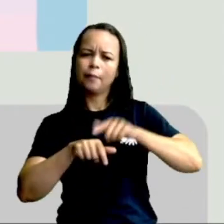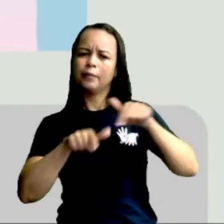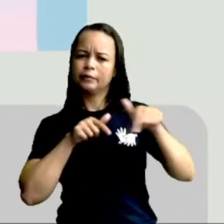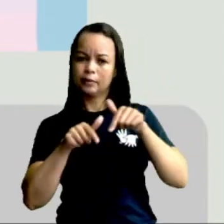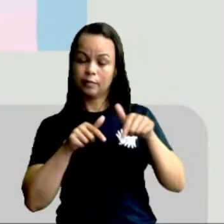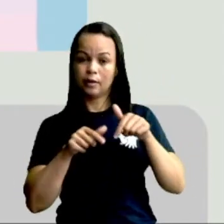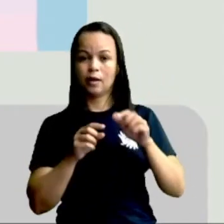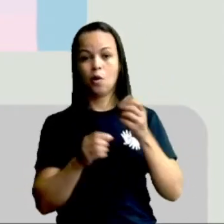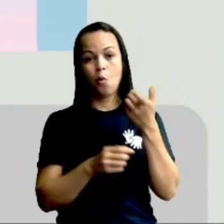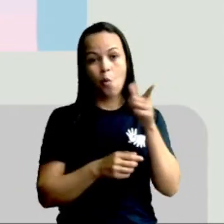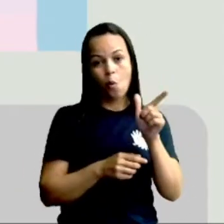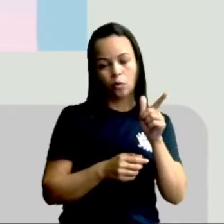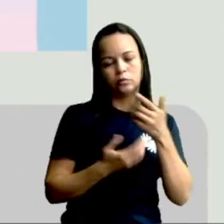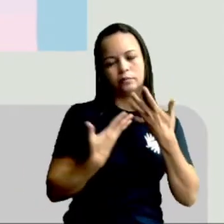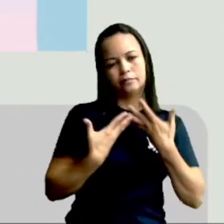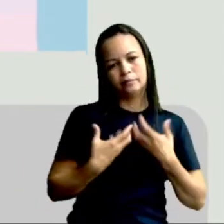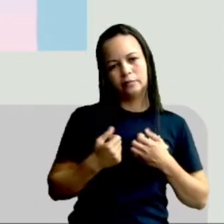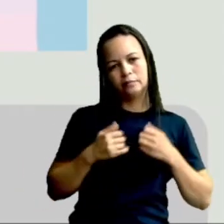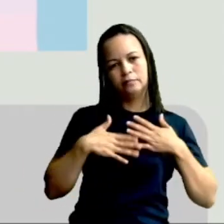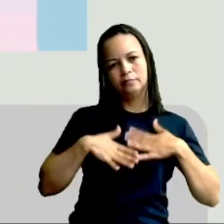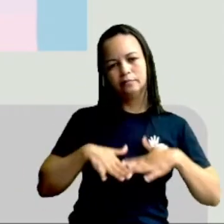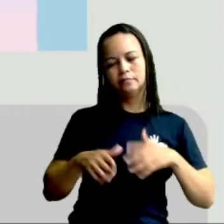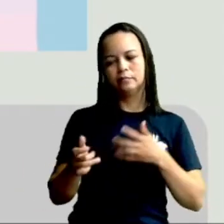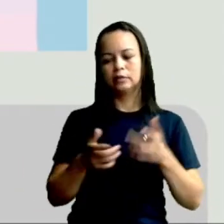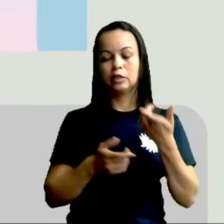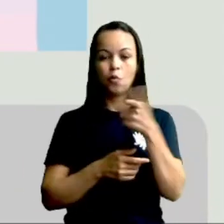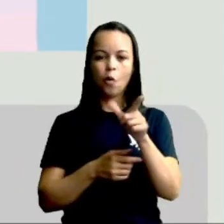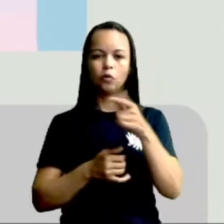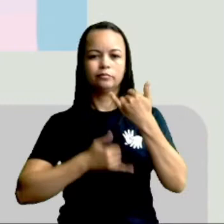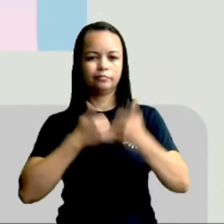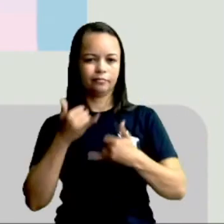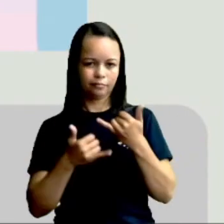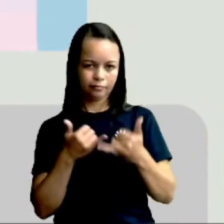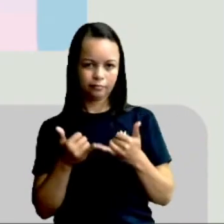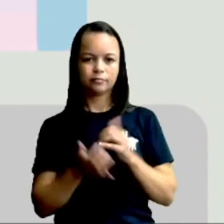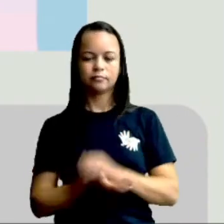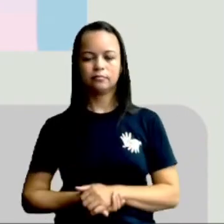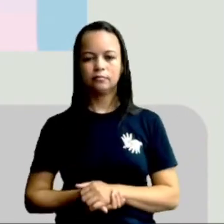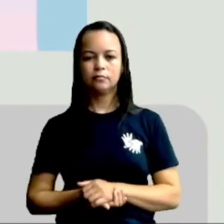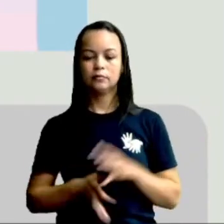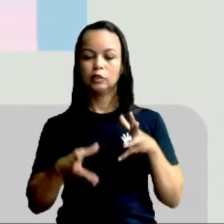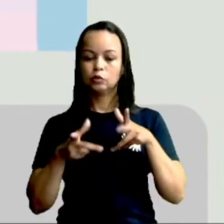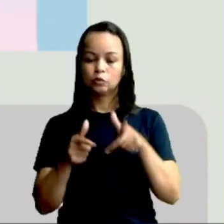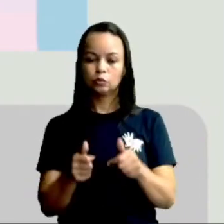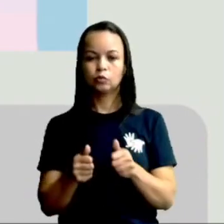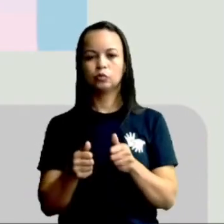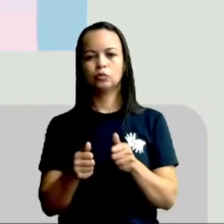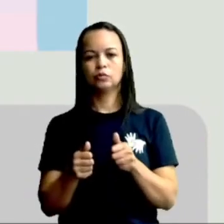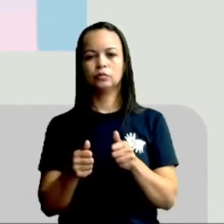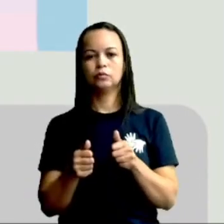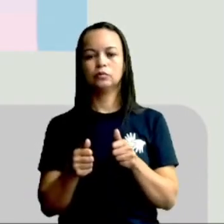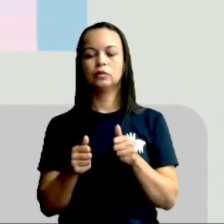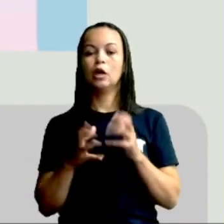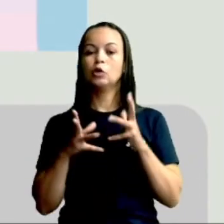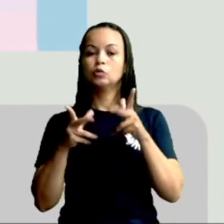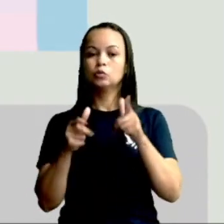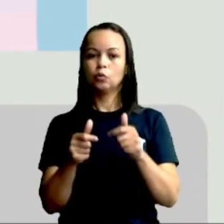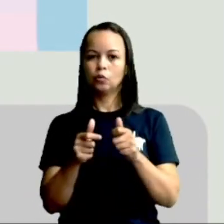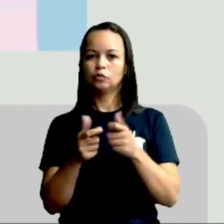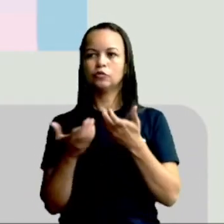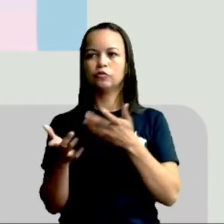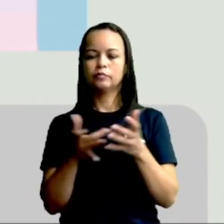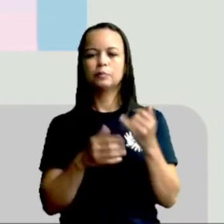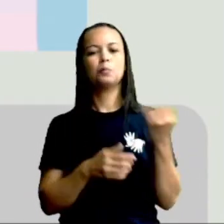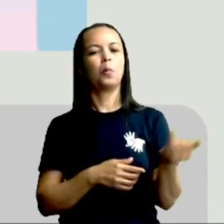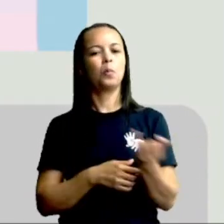trabalhar, outro para descansar e ainda outro para brincar. Tudo vos faz